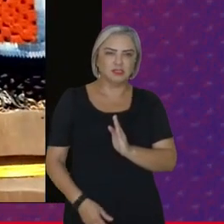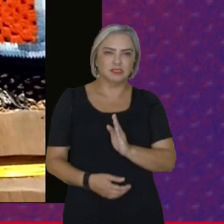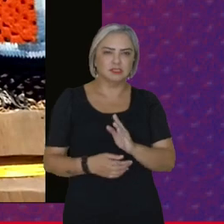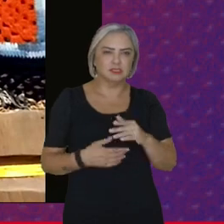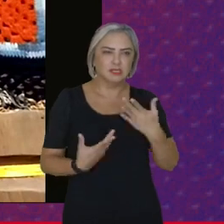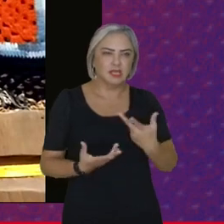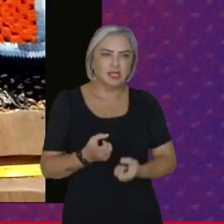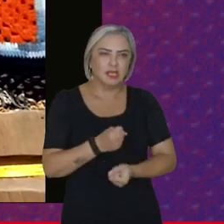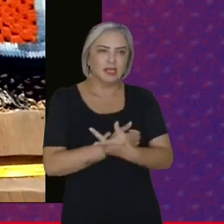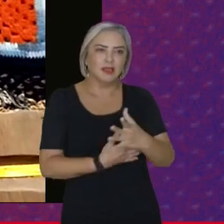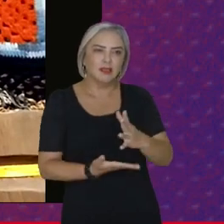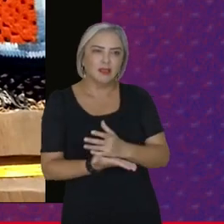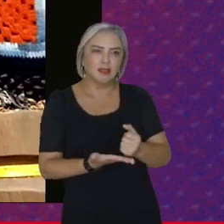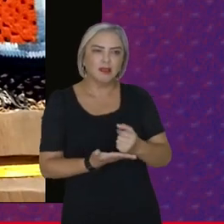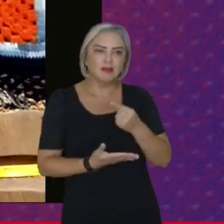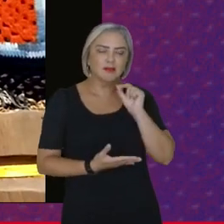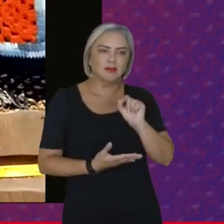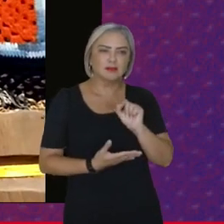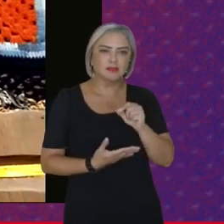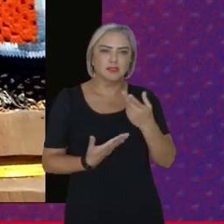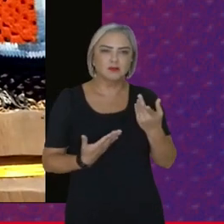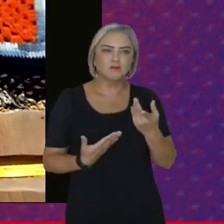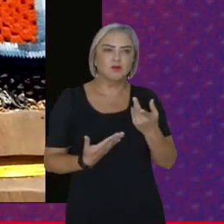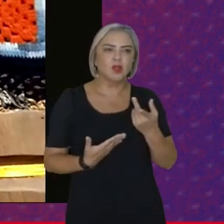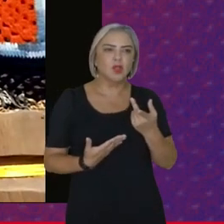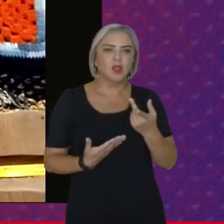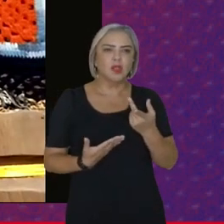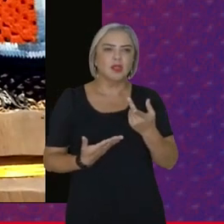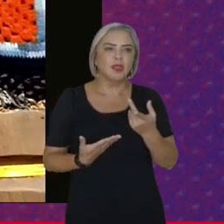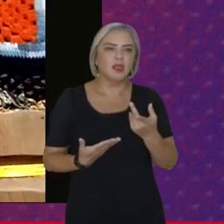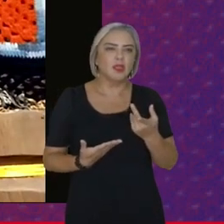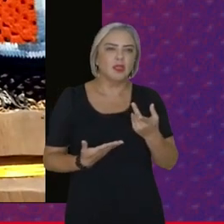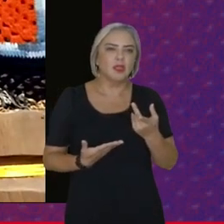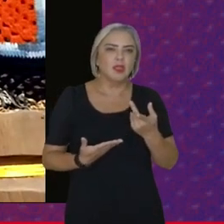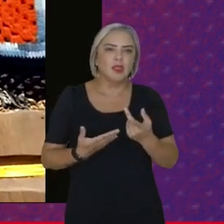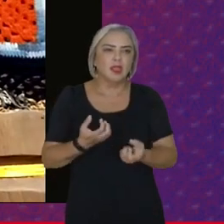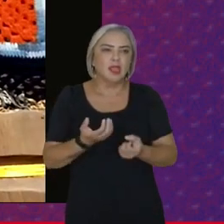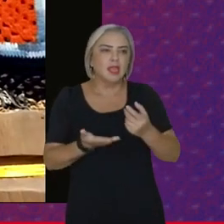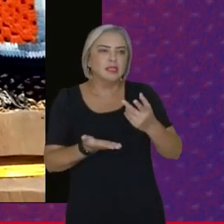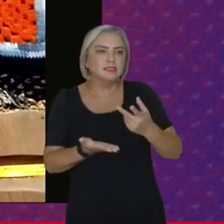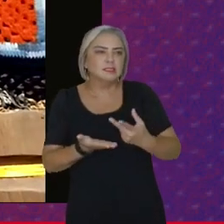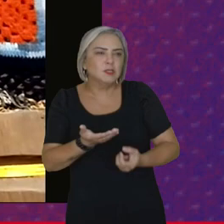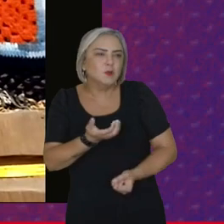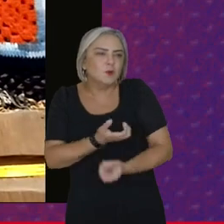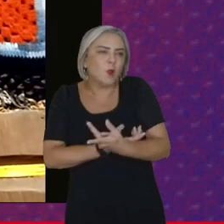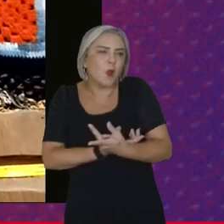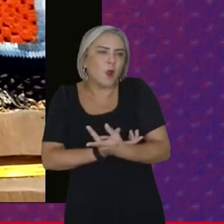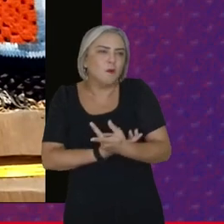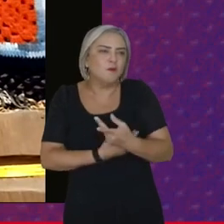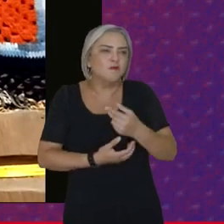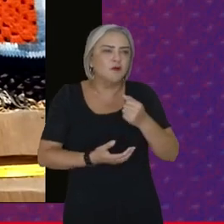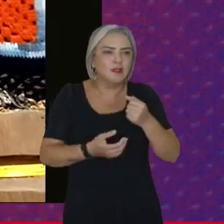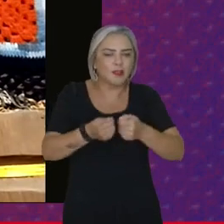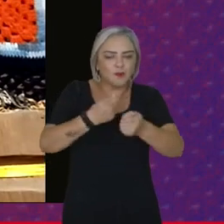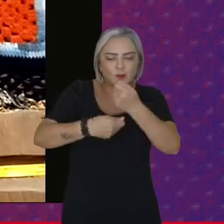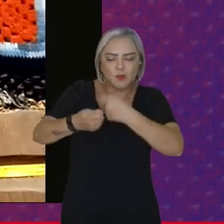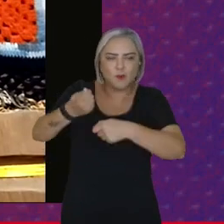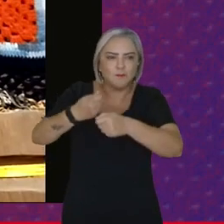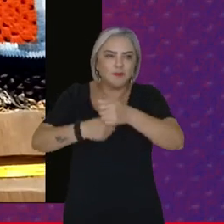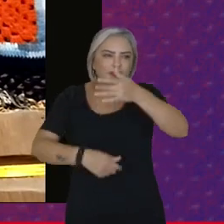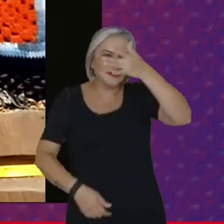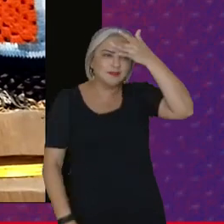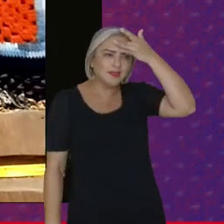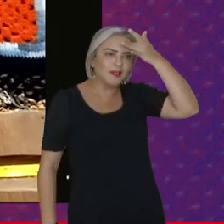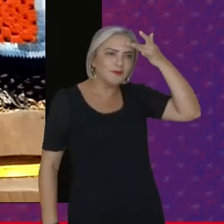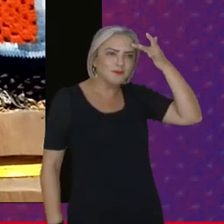Esse golpe não foi na presidenta, esse golpe foi na nossa economia, na nossa saúde mental,